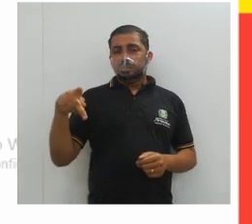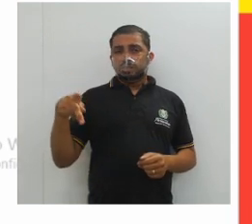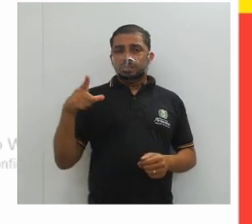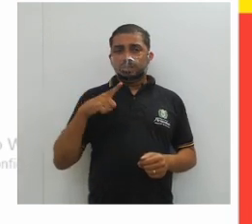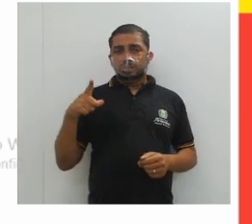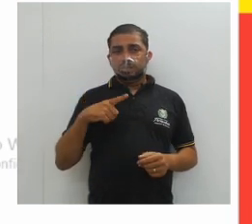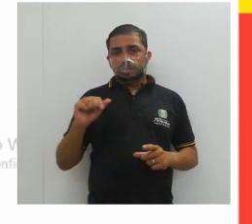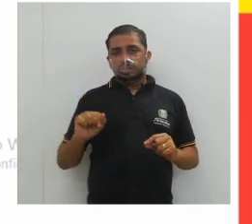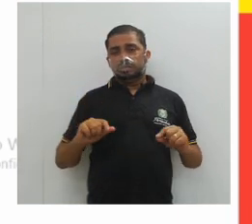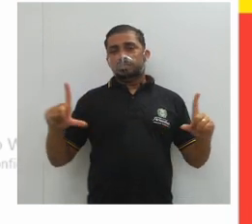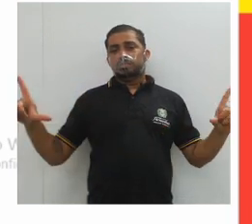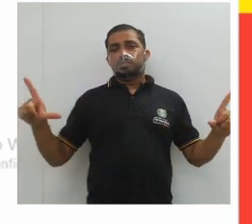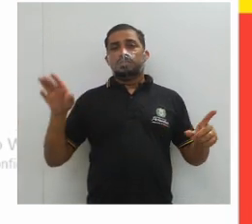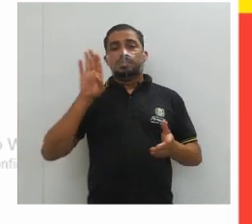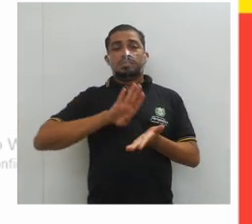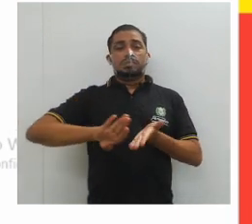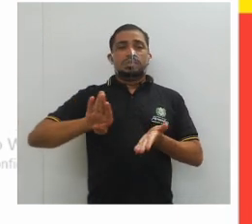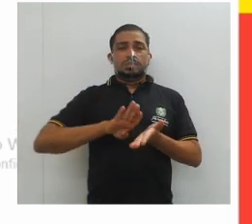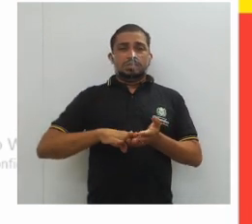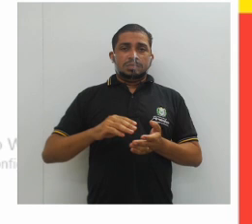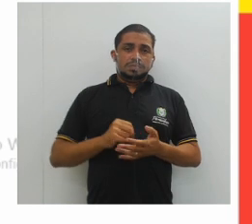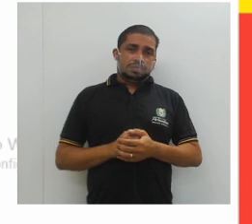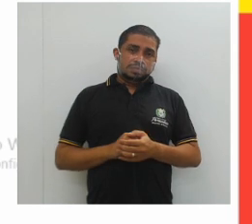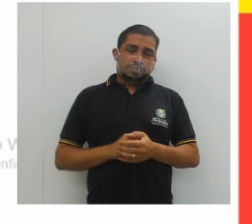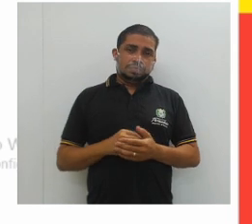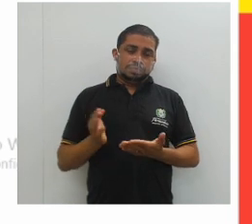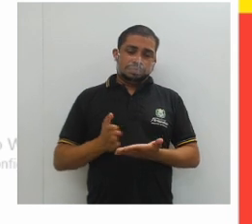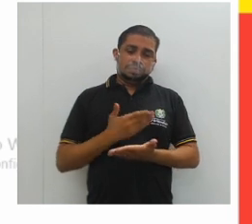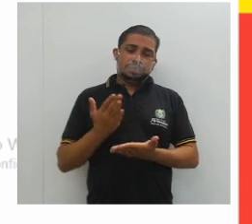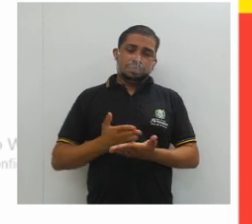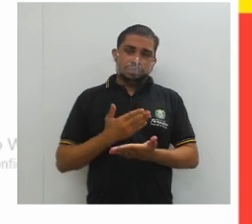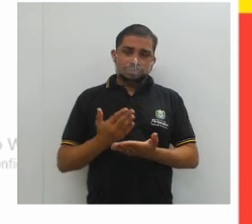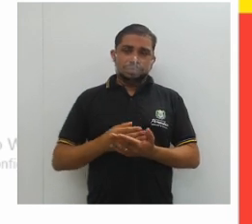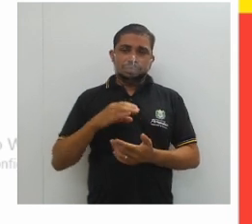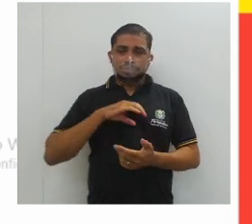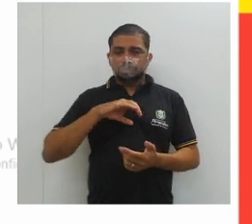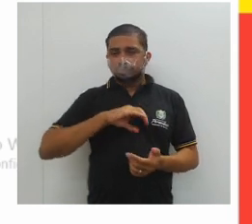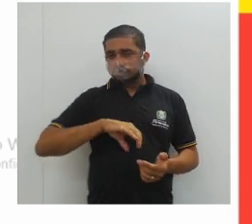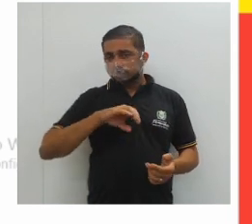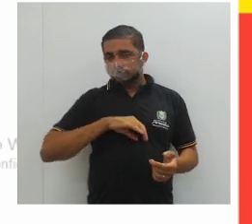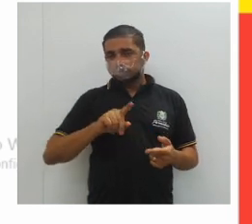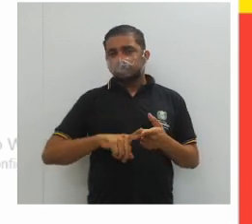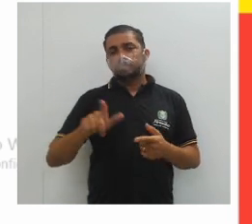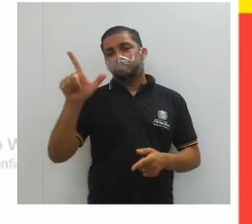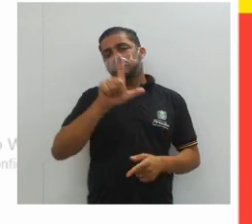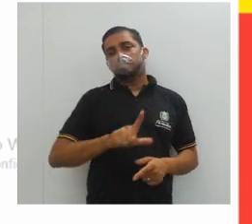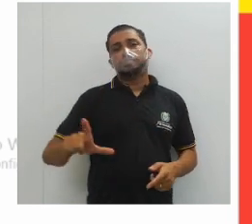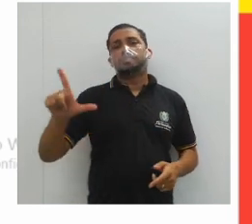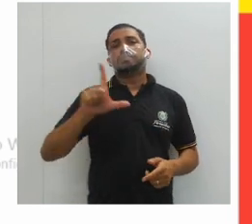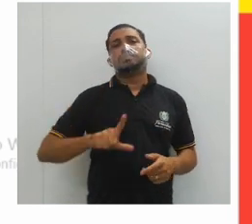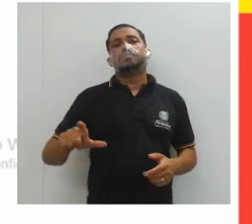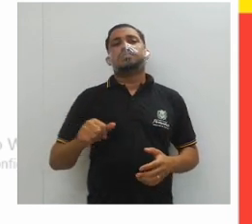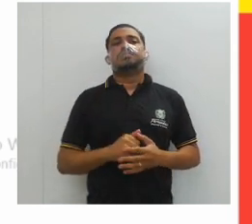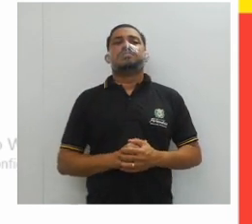hoje, esse quadro famosíssimo, presente nos livros de literatura e de português de Tarsila do Amaral.